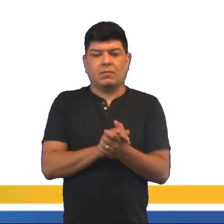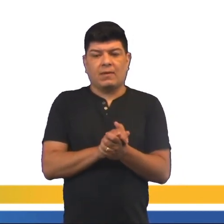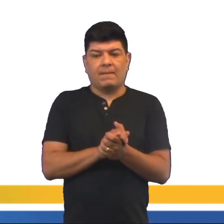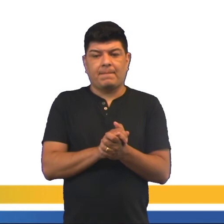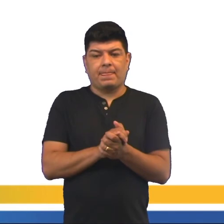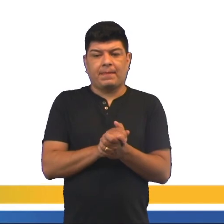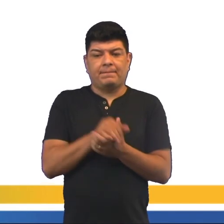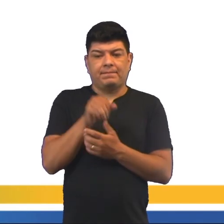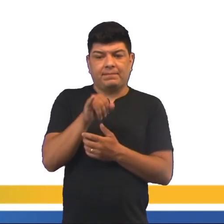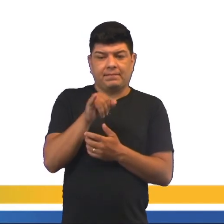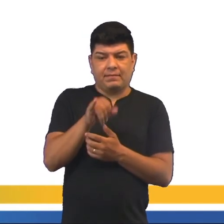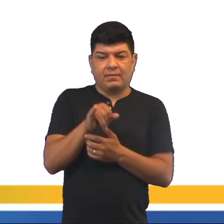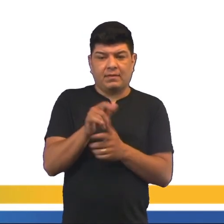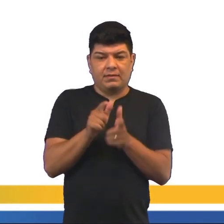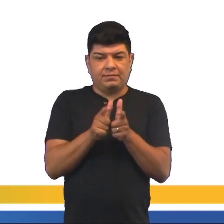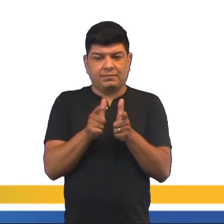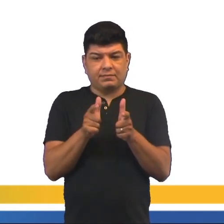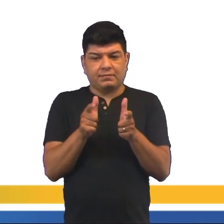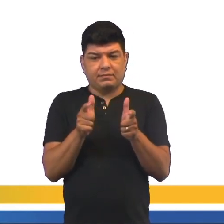reduzido. Se ele foi